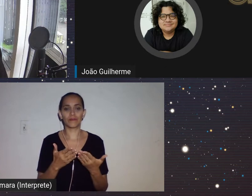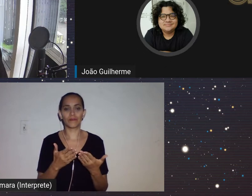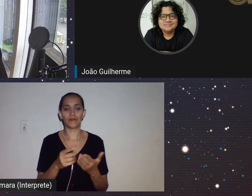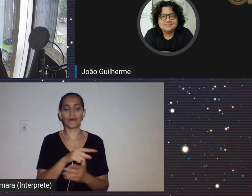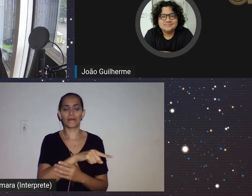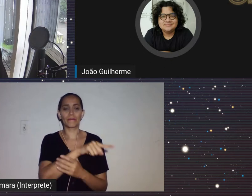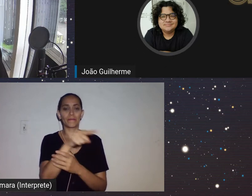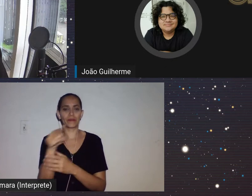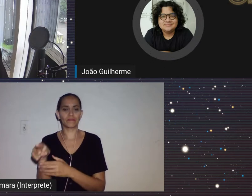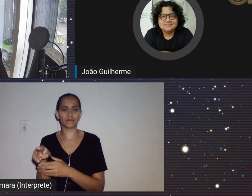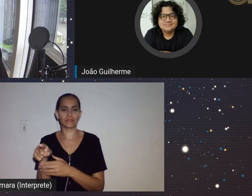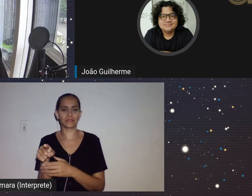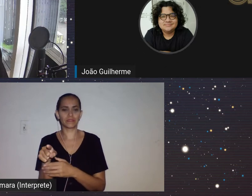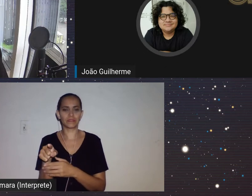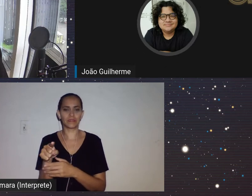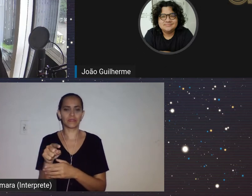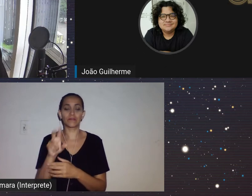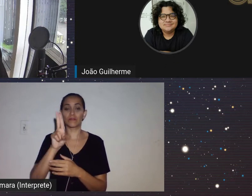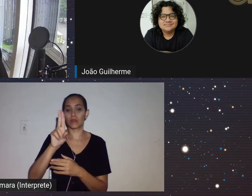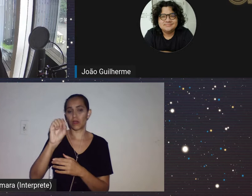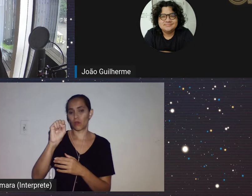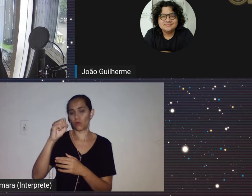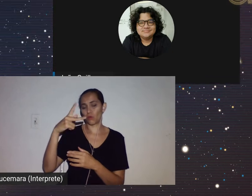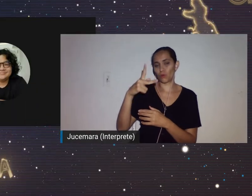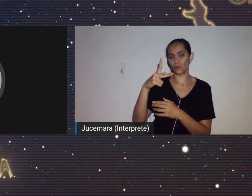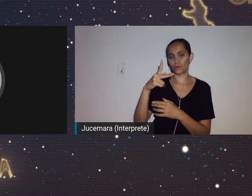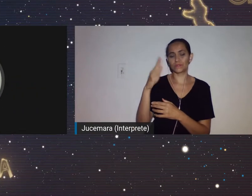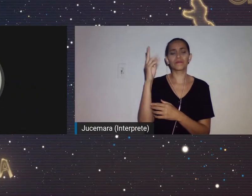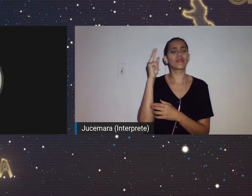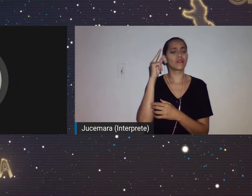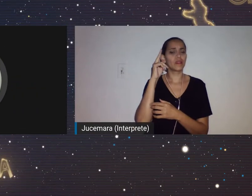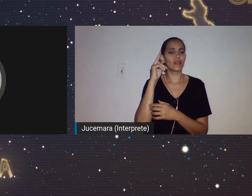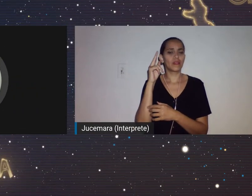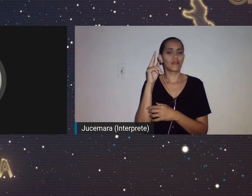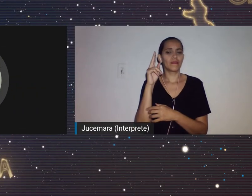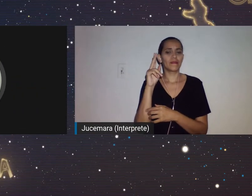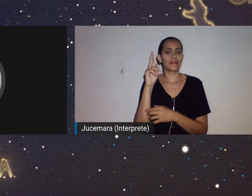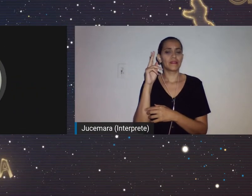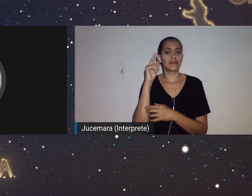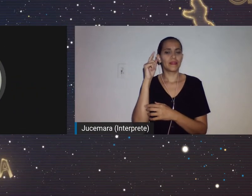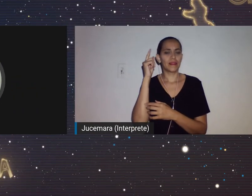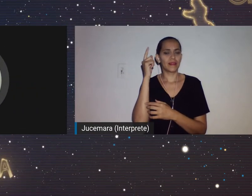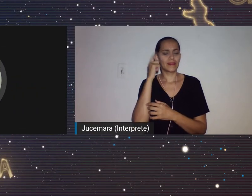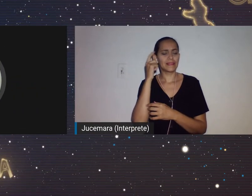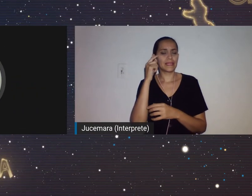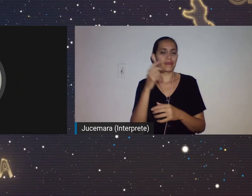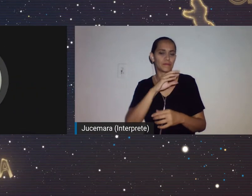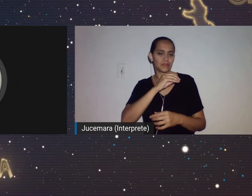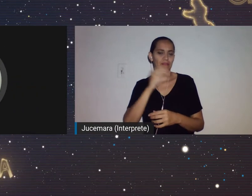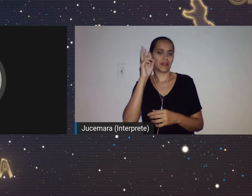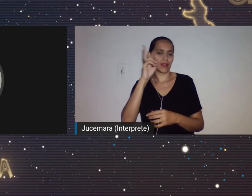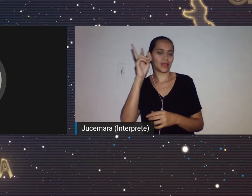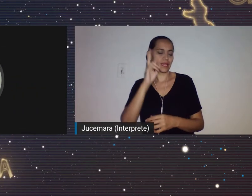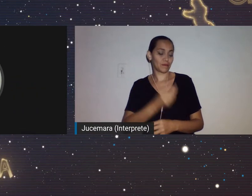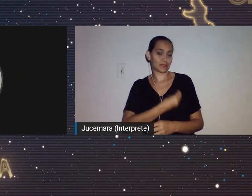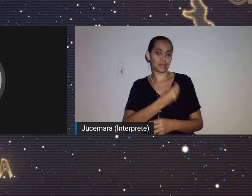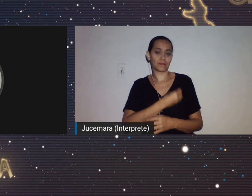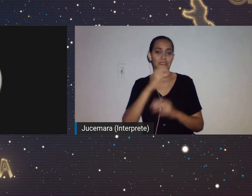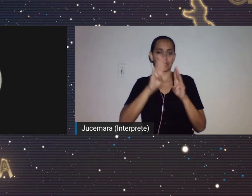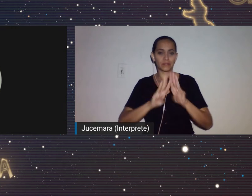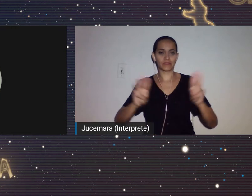que é da USP, lembre de pegar presença no site, gente. E lembrando também das nossas próximas atividades, nós vamos ter dois mini